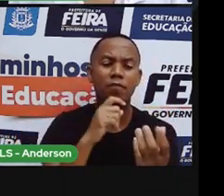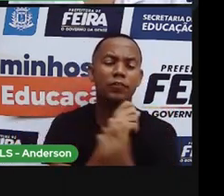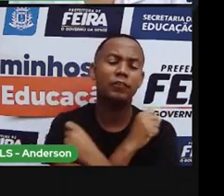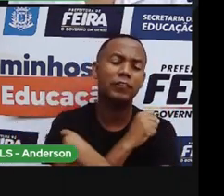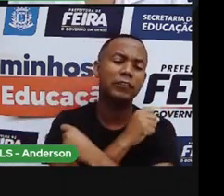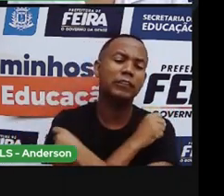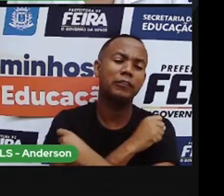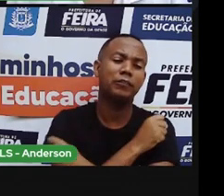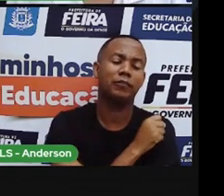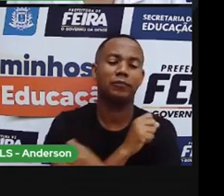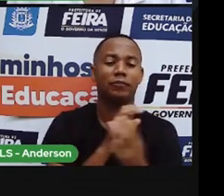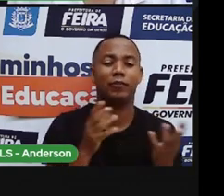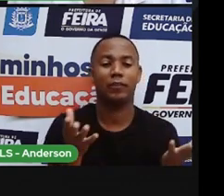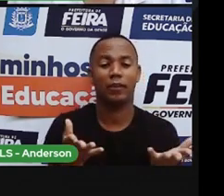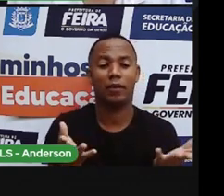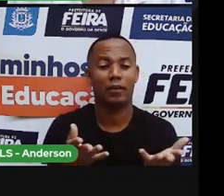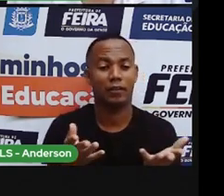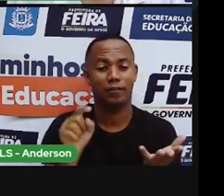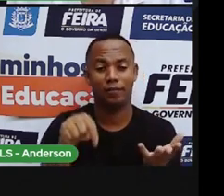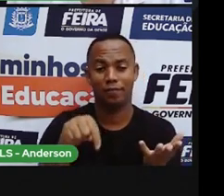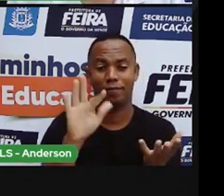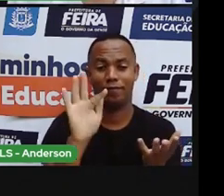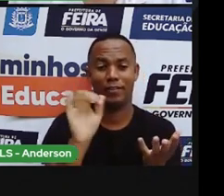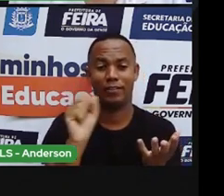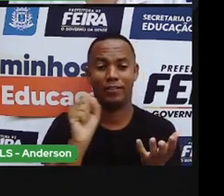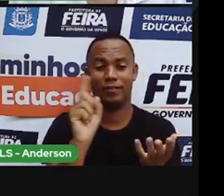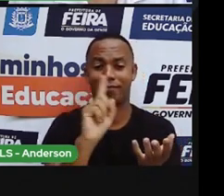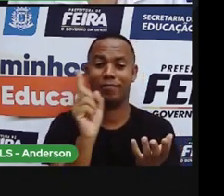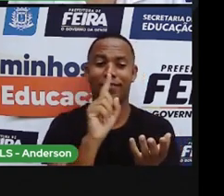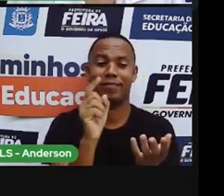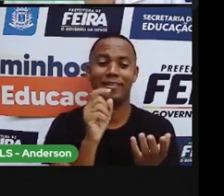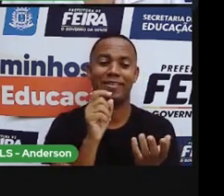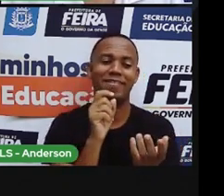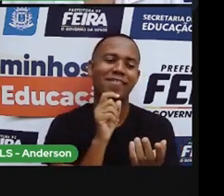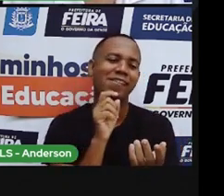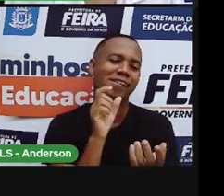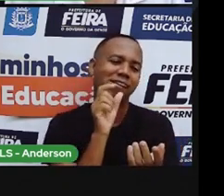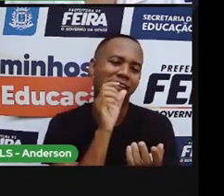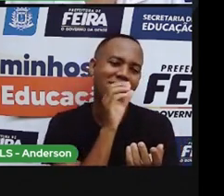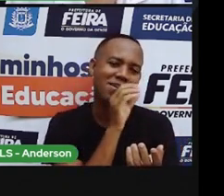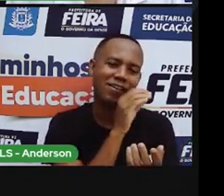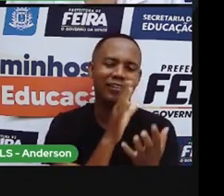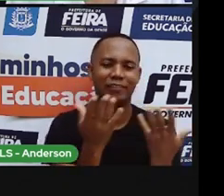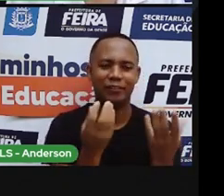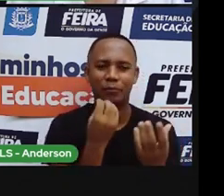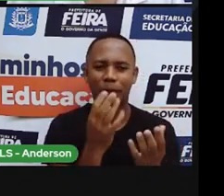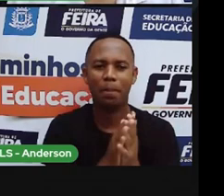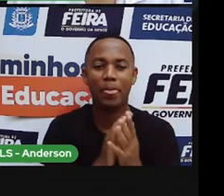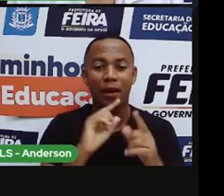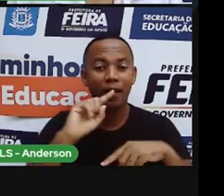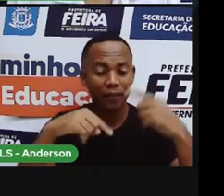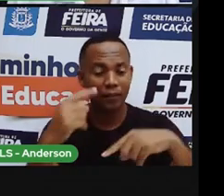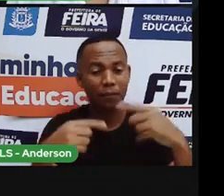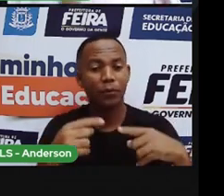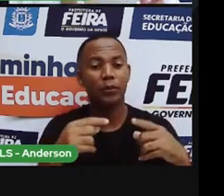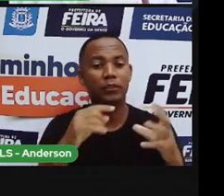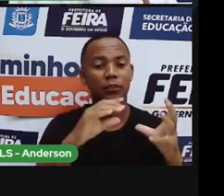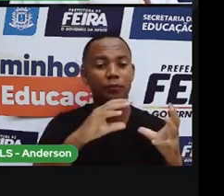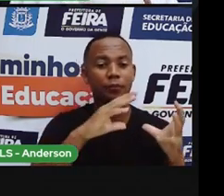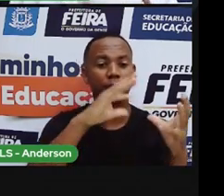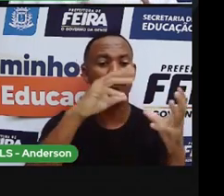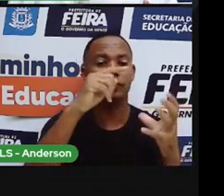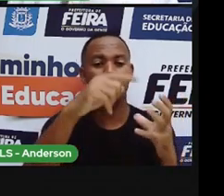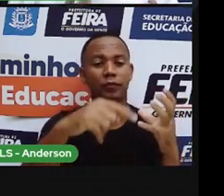frias, né? O que não é o caso de Feira de Santana, que é bem quente. O que provocou o quê? Um esfriamento de fora